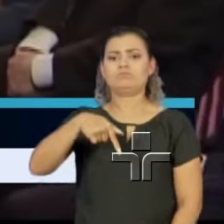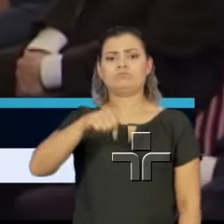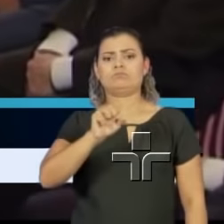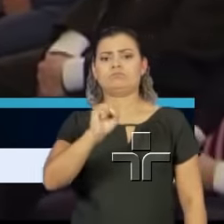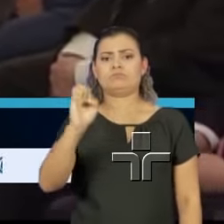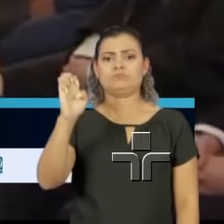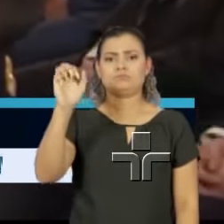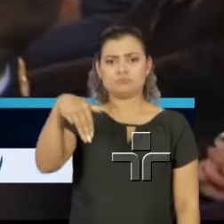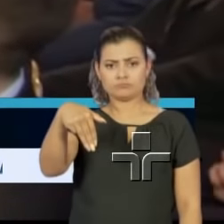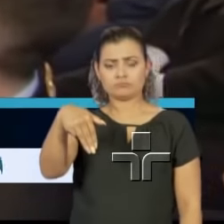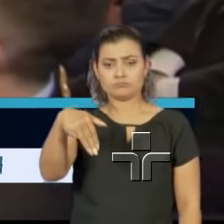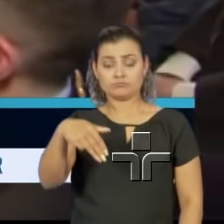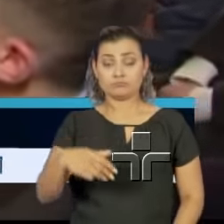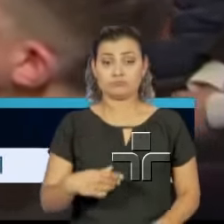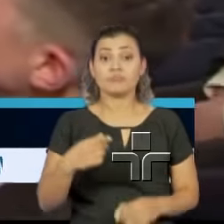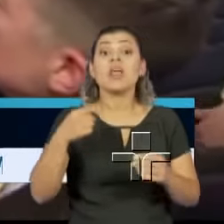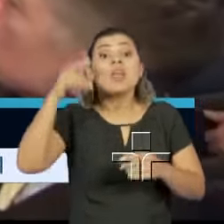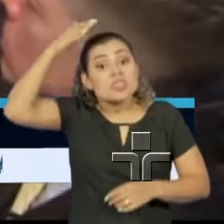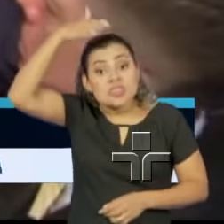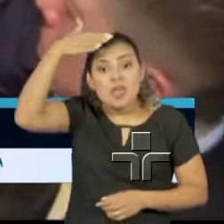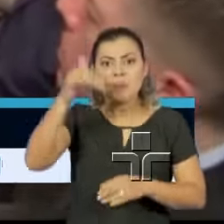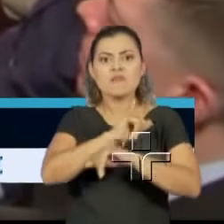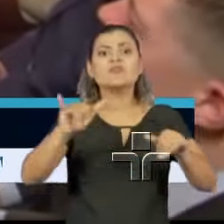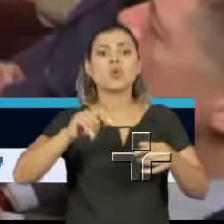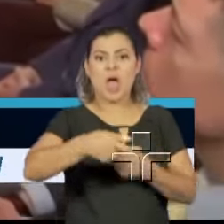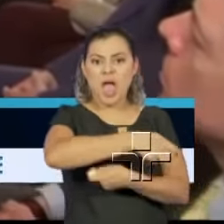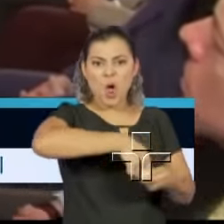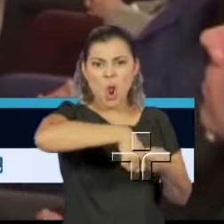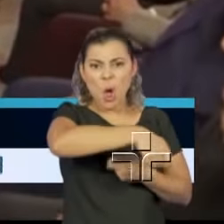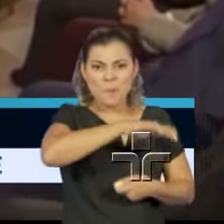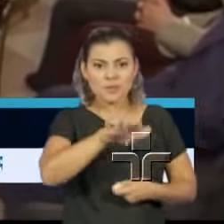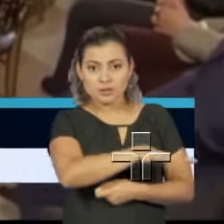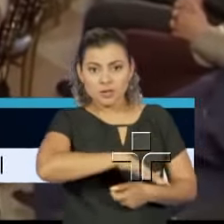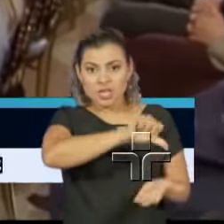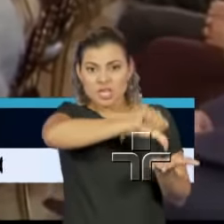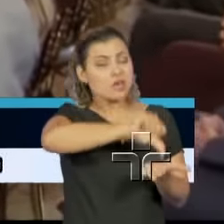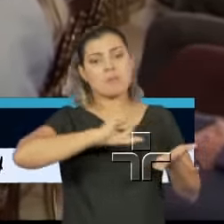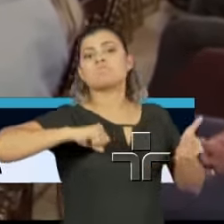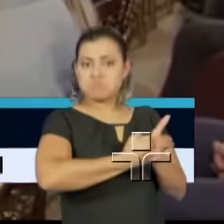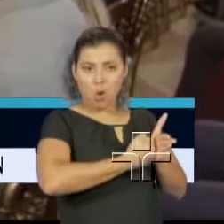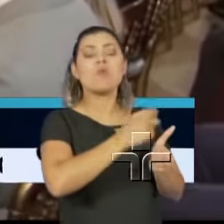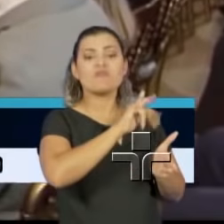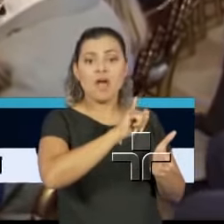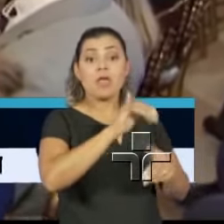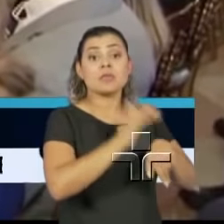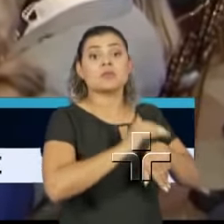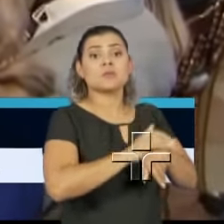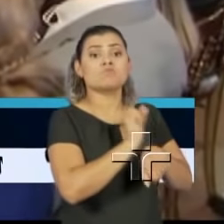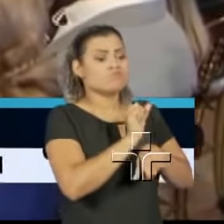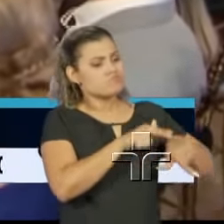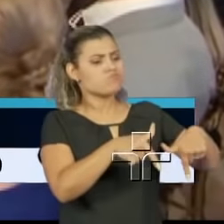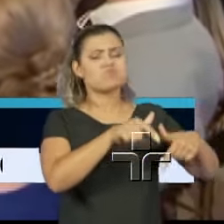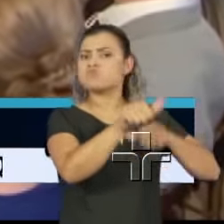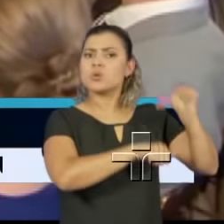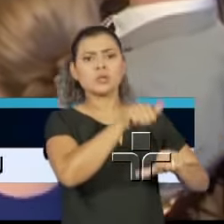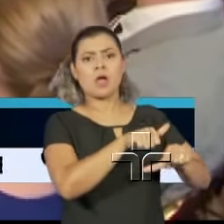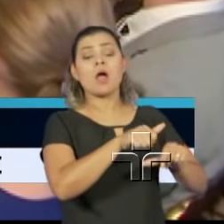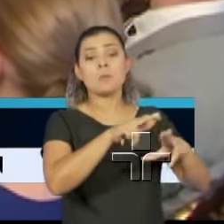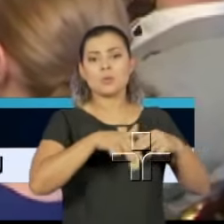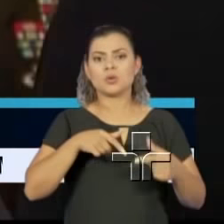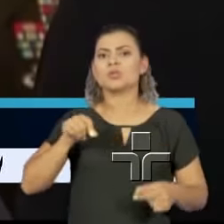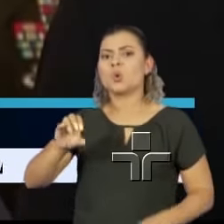Soleimani. Trump disse que vai impor sanções econômicas até que os iranianos mudem sua postura. Cobrou da OTAN